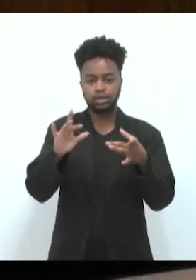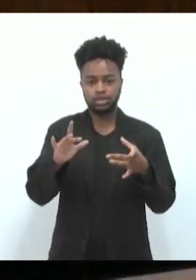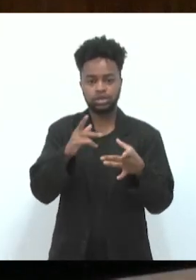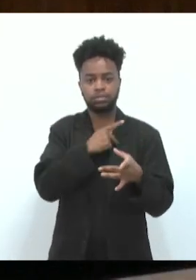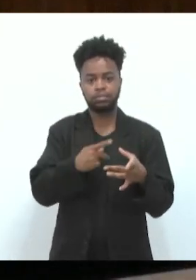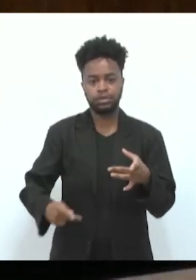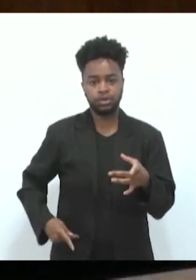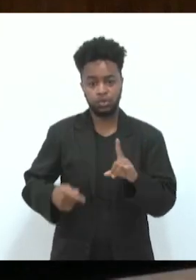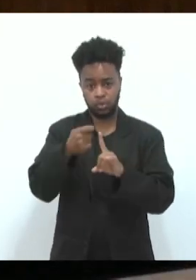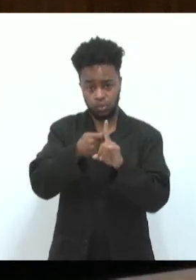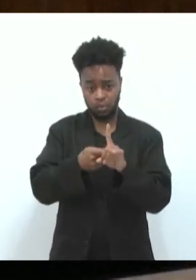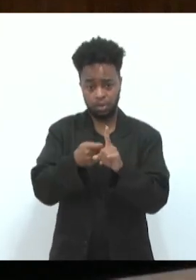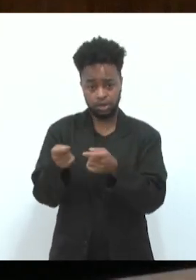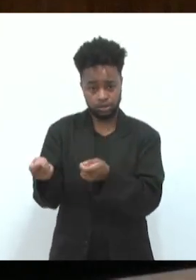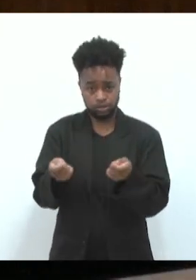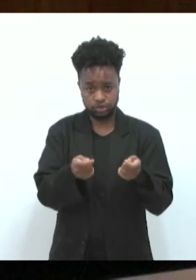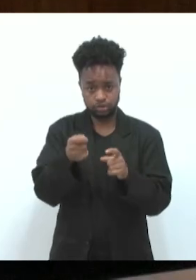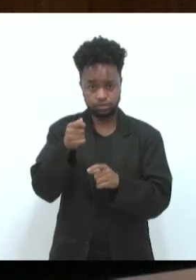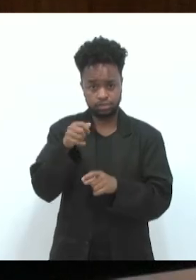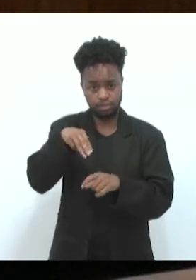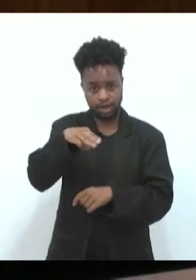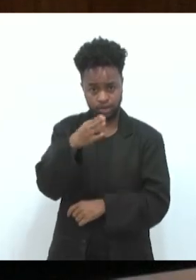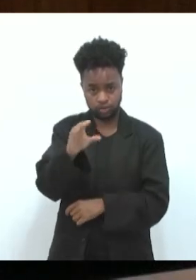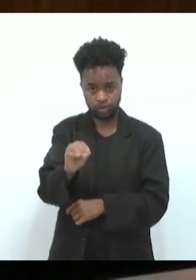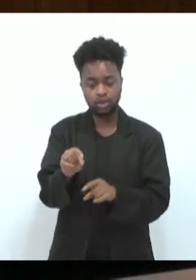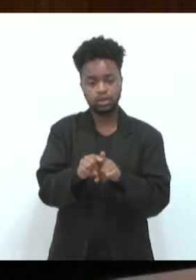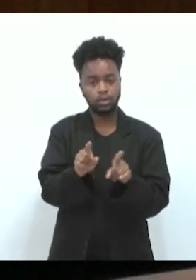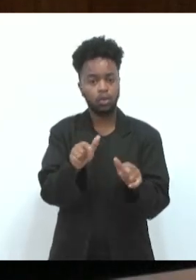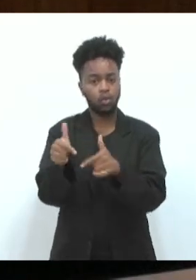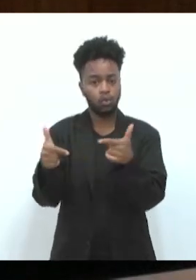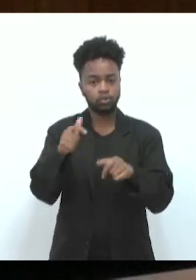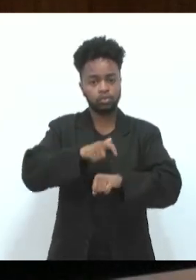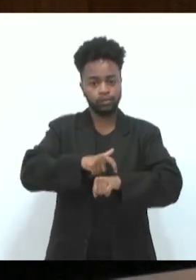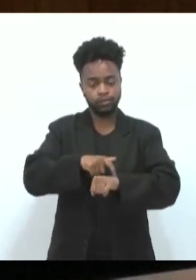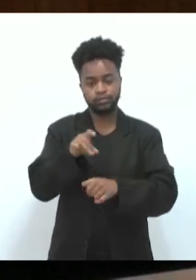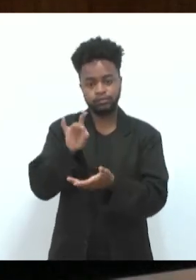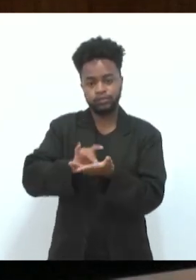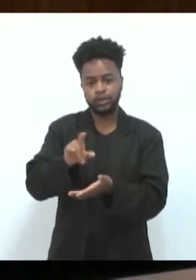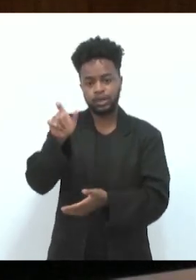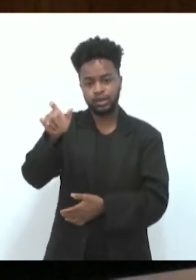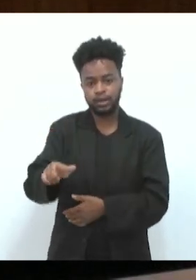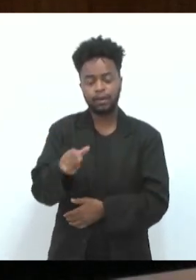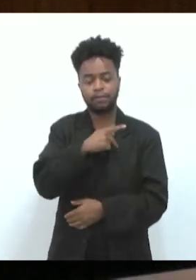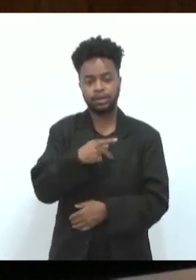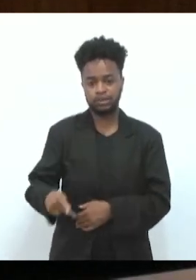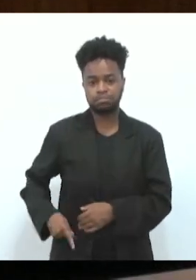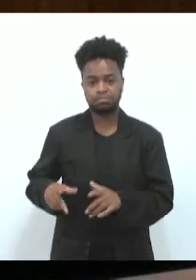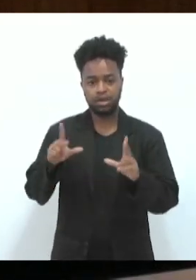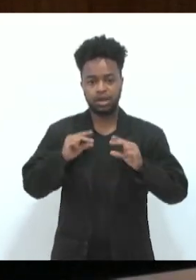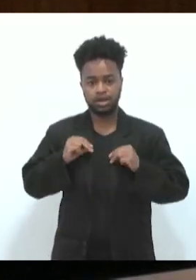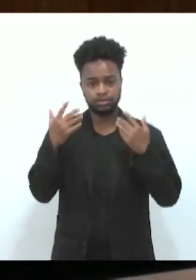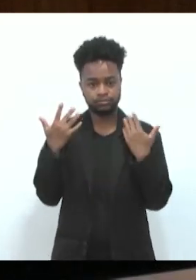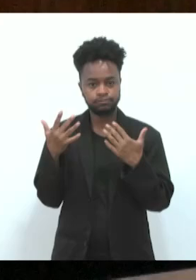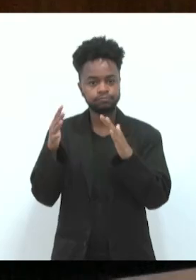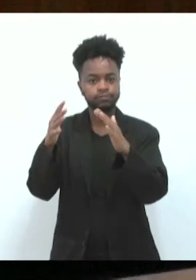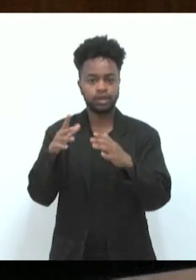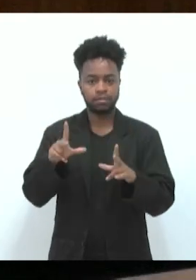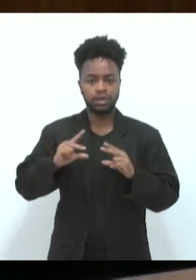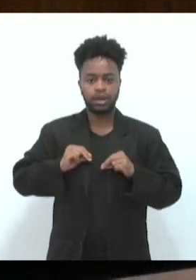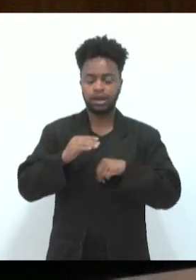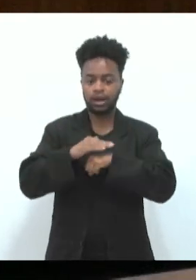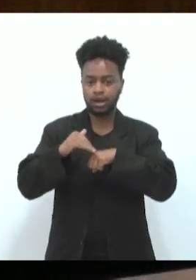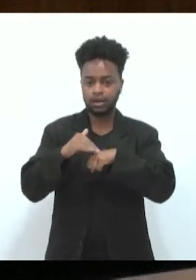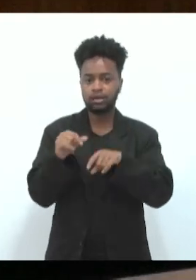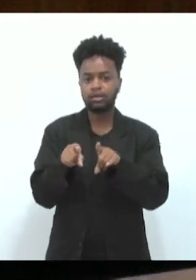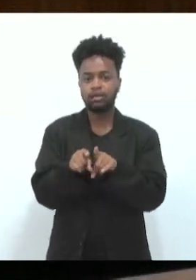e também fora do mês. Ele é realmente um presidente que merece o nosso aplauso, o nosso carinho. E queria